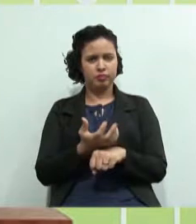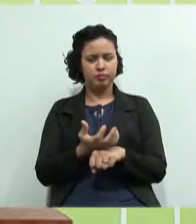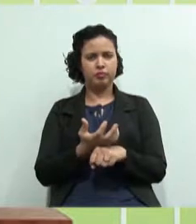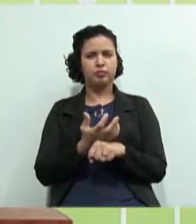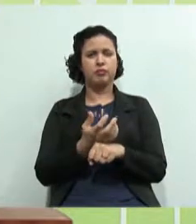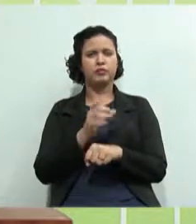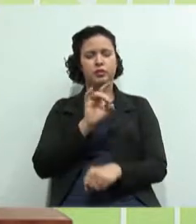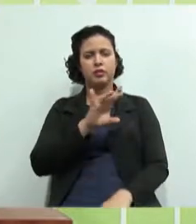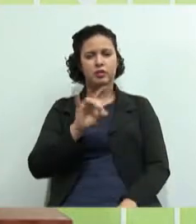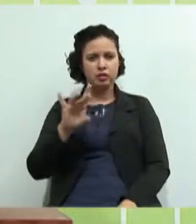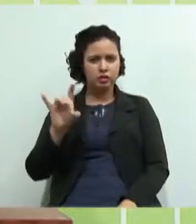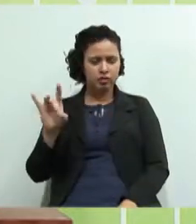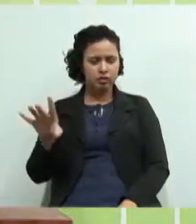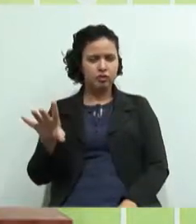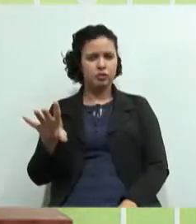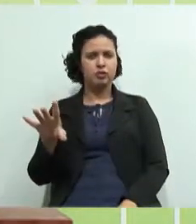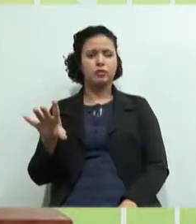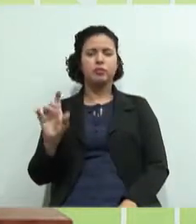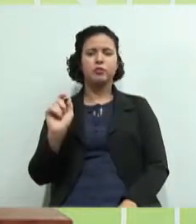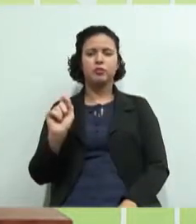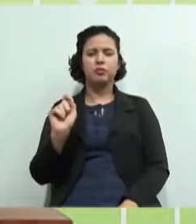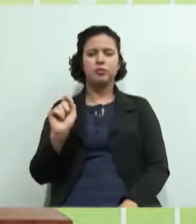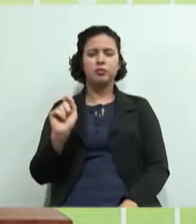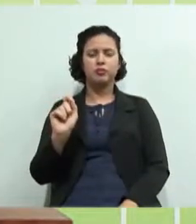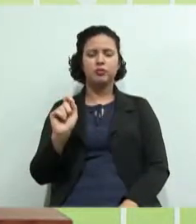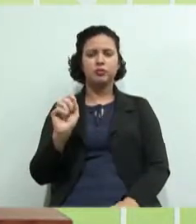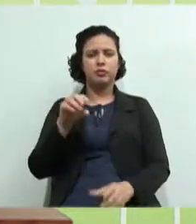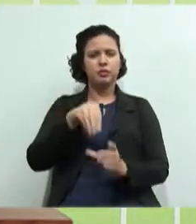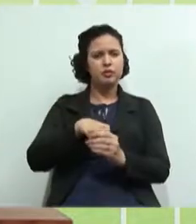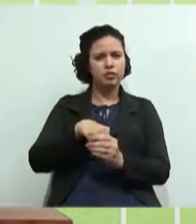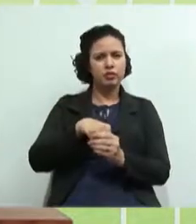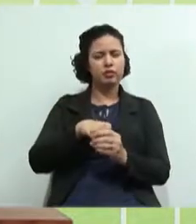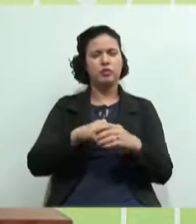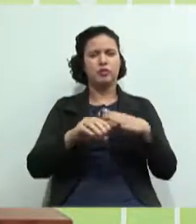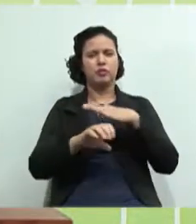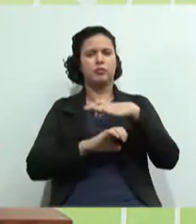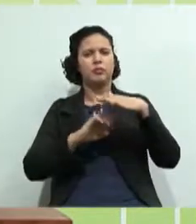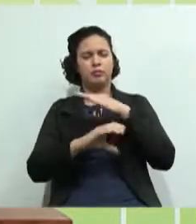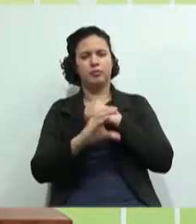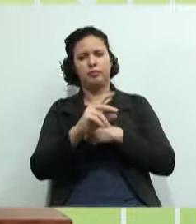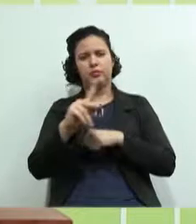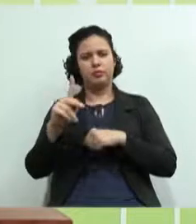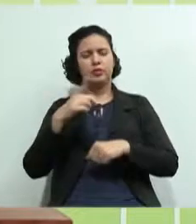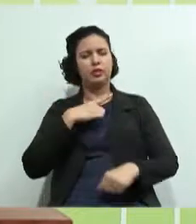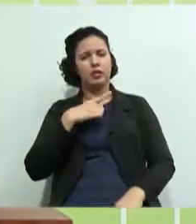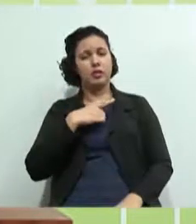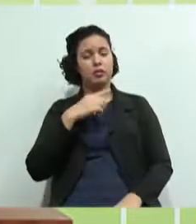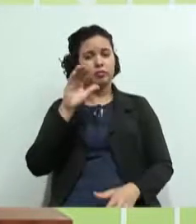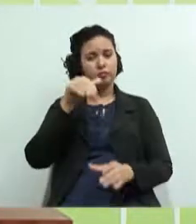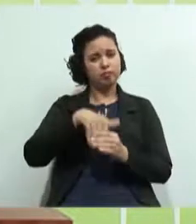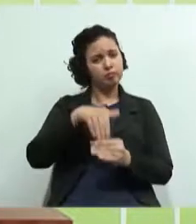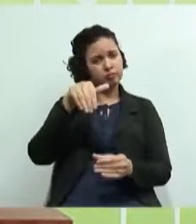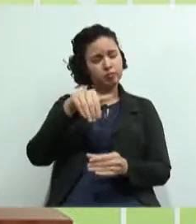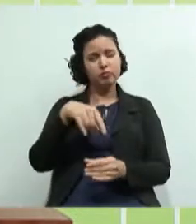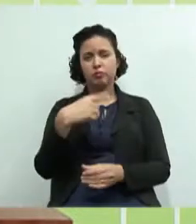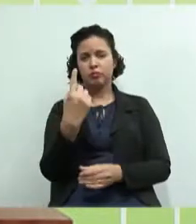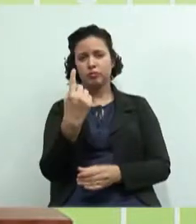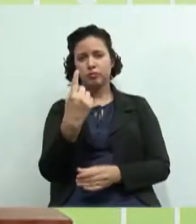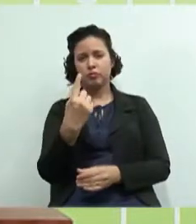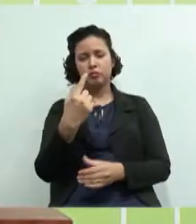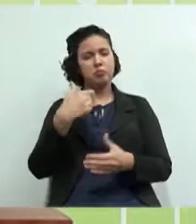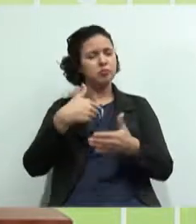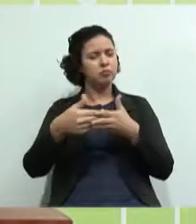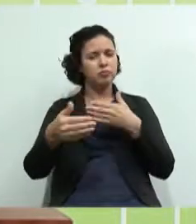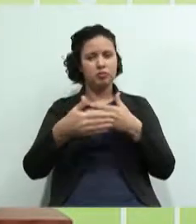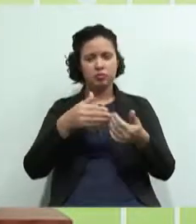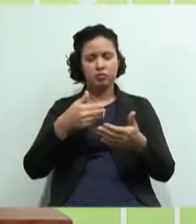cada membro, cada cooperado faz parte daquela organização e tem poder de voto. Tá? Não interessa